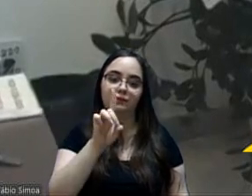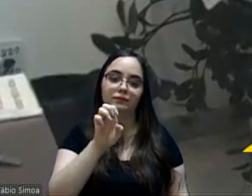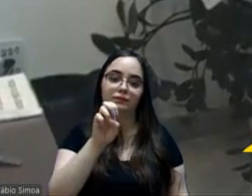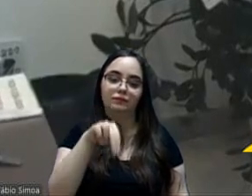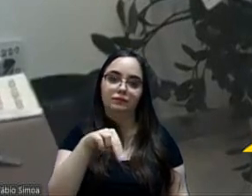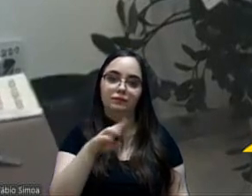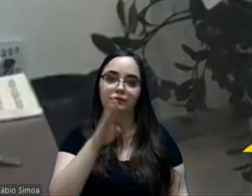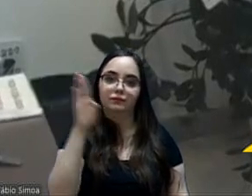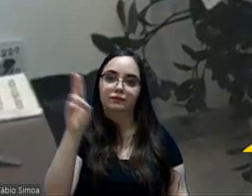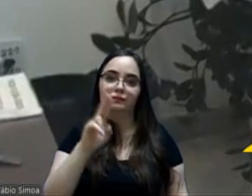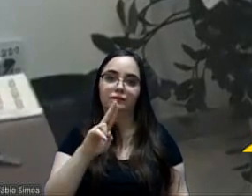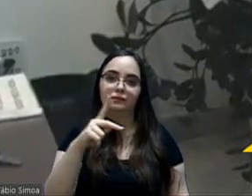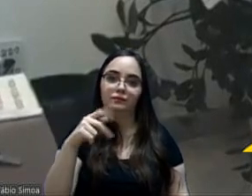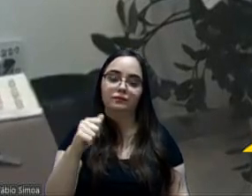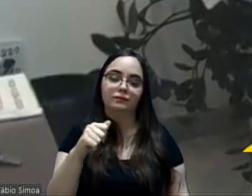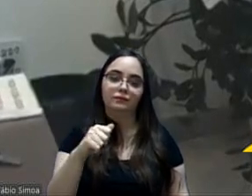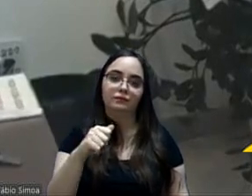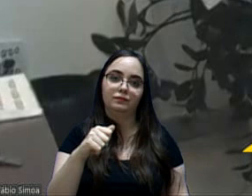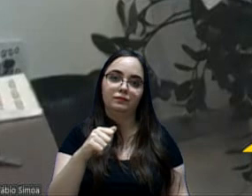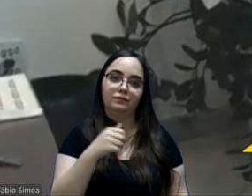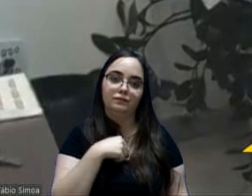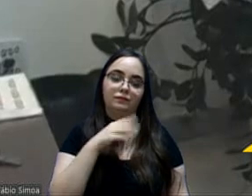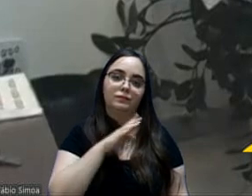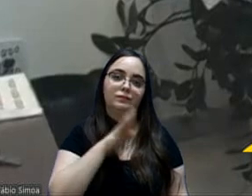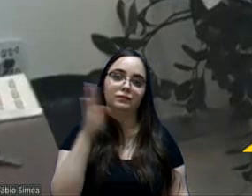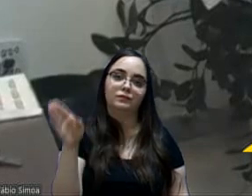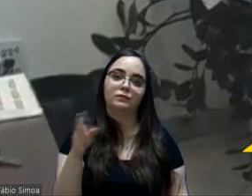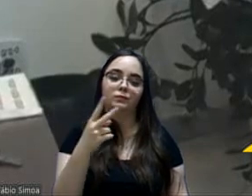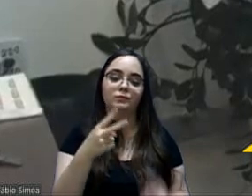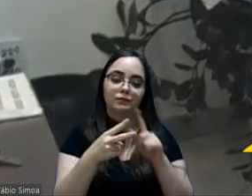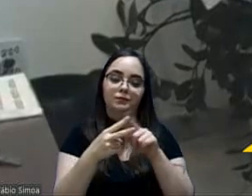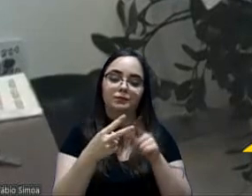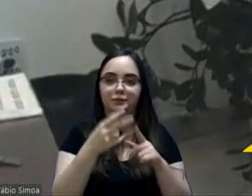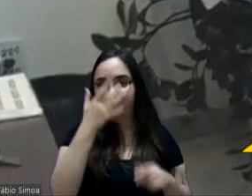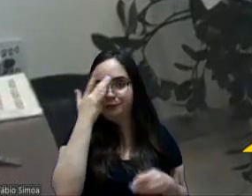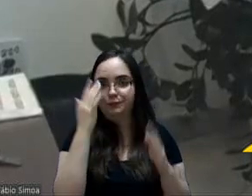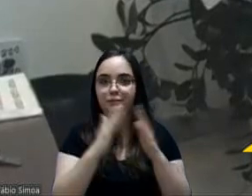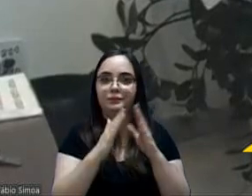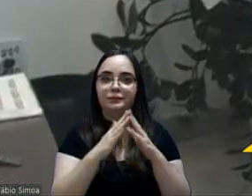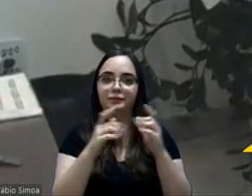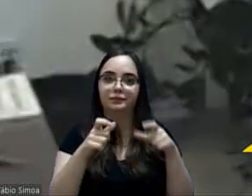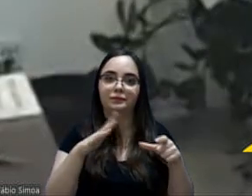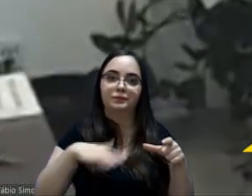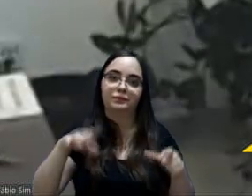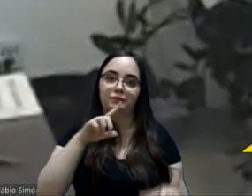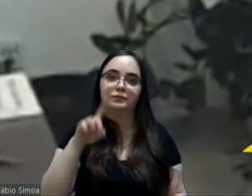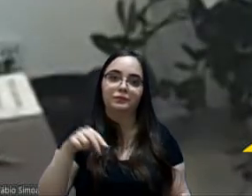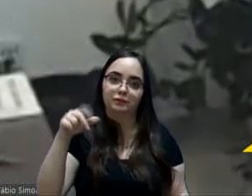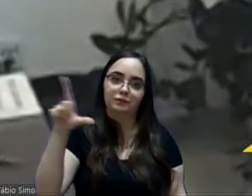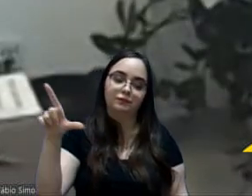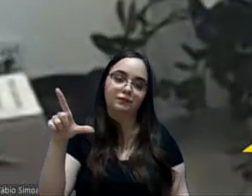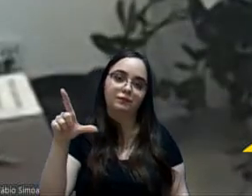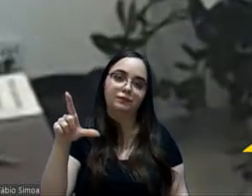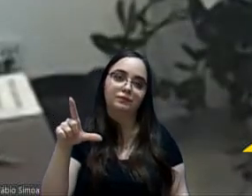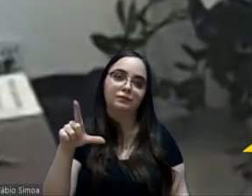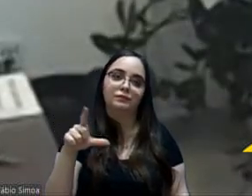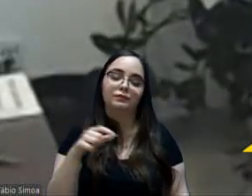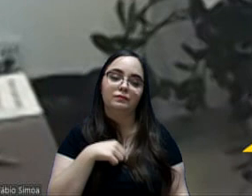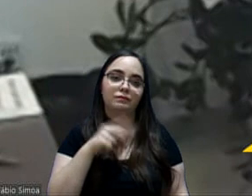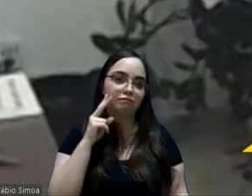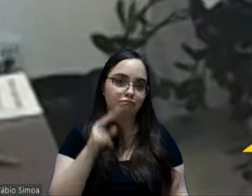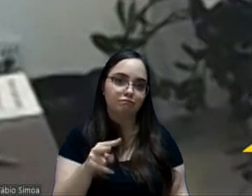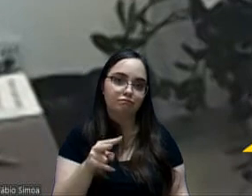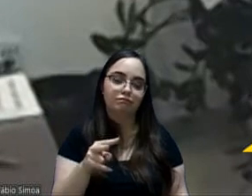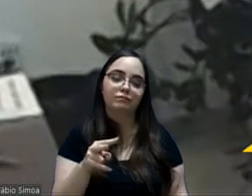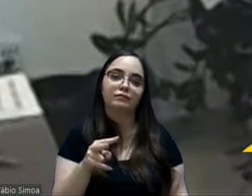para verificar uma situação de dois moradores da região, ali da Zona Leste, e acabei